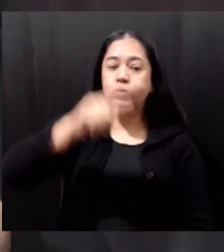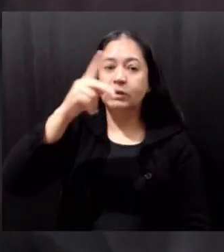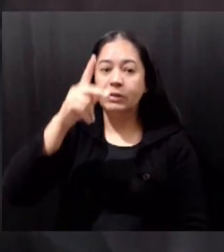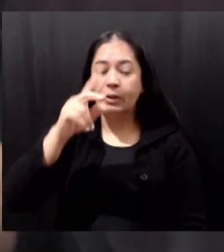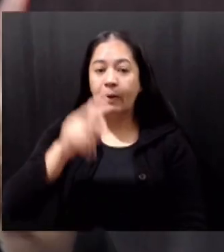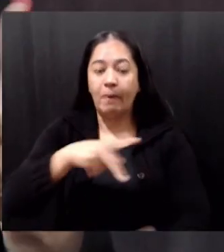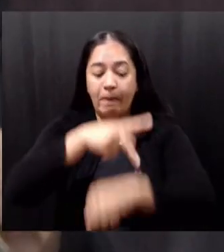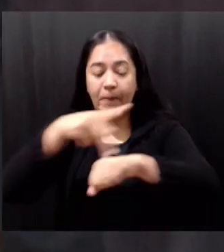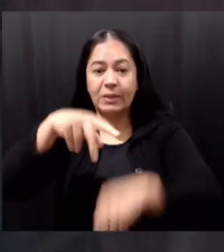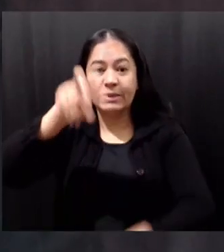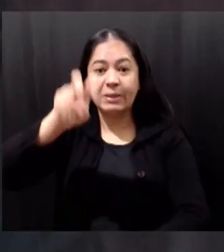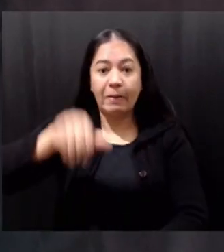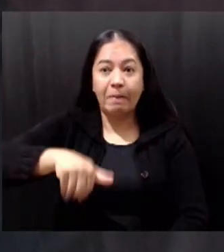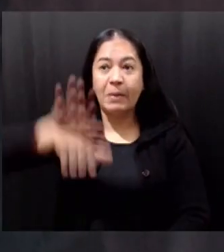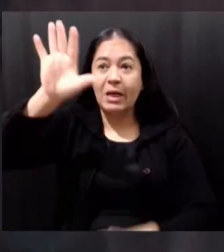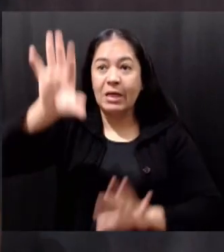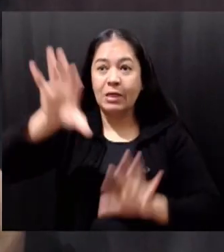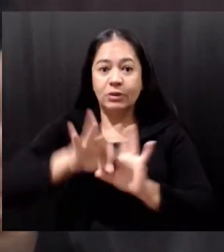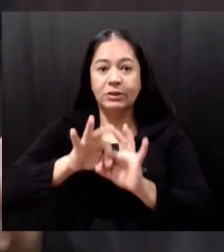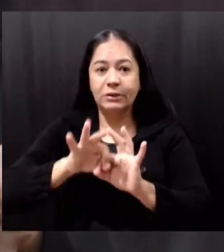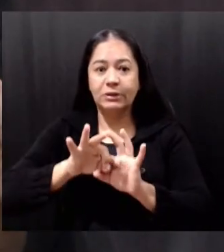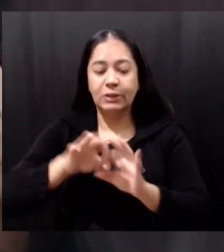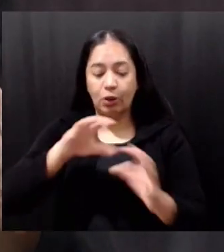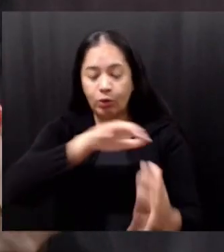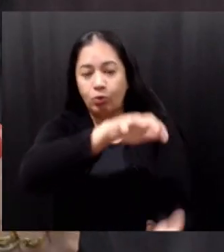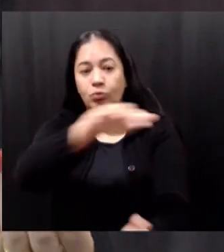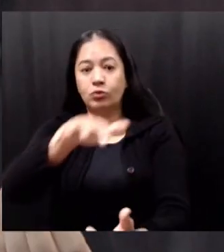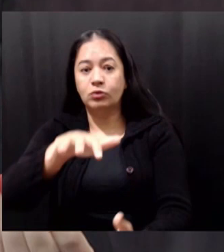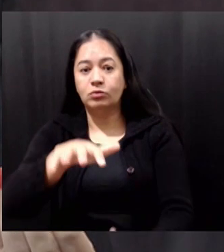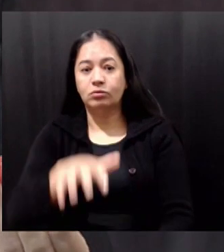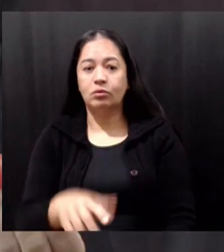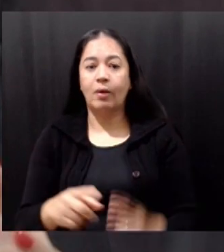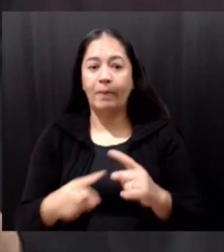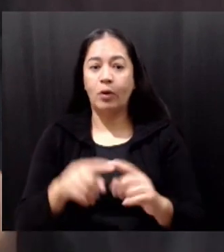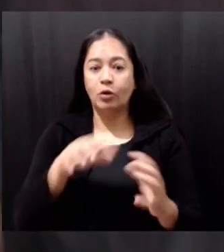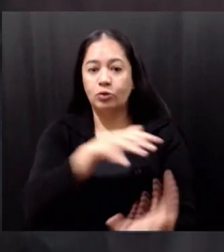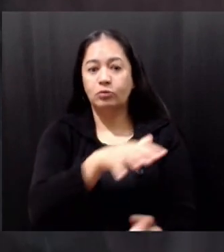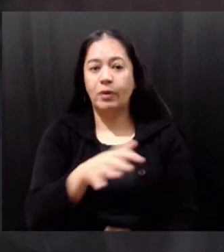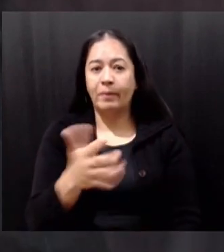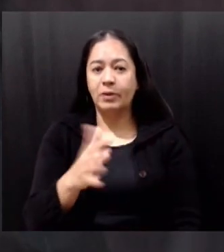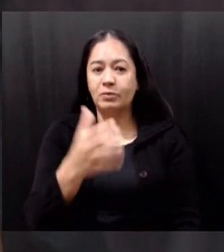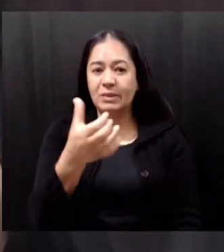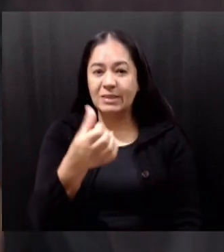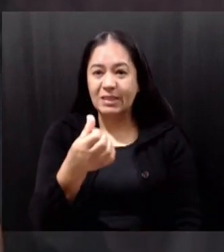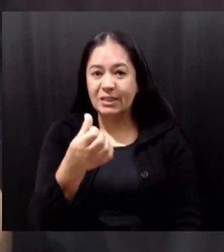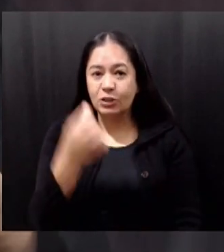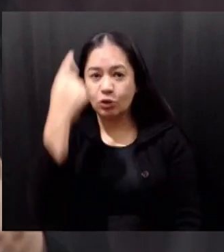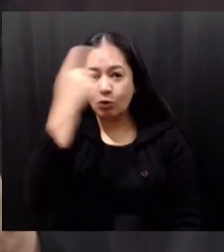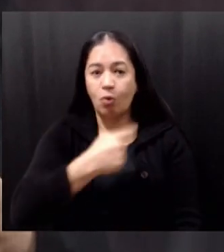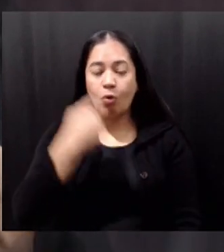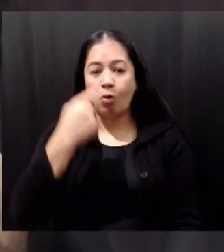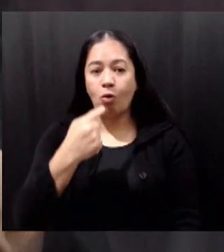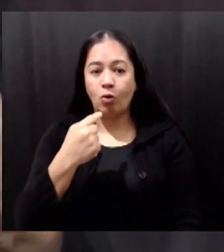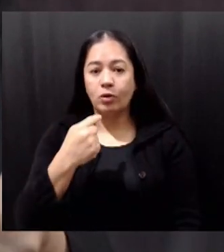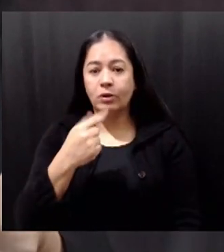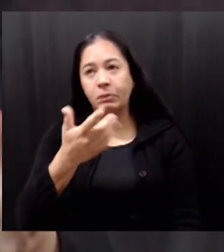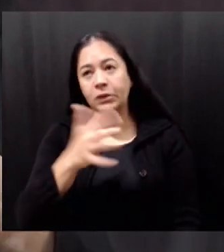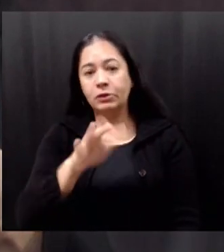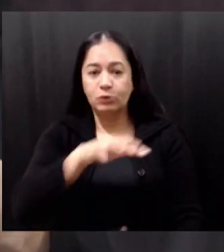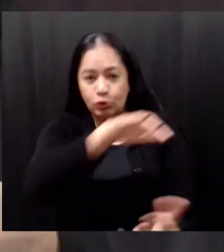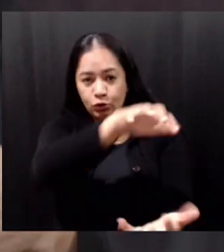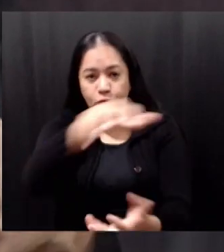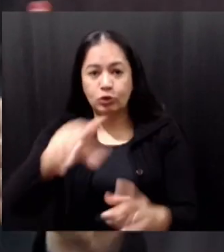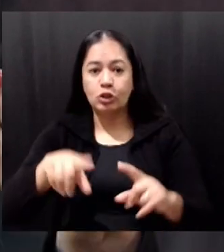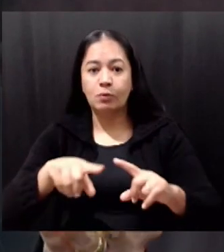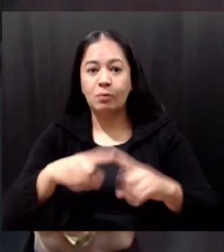mundo. A média global é de 6 horas e 40 minutos. Ou seja, nós somos um país